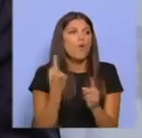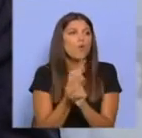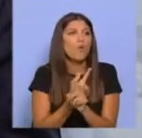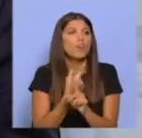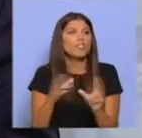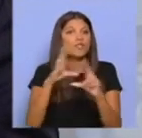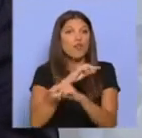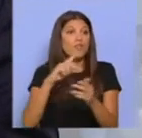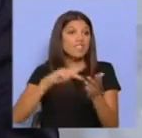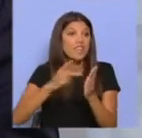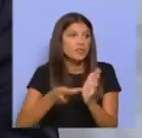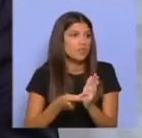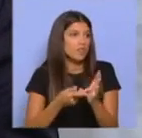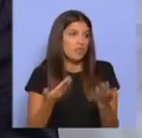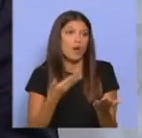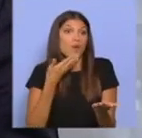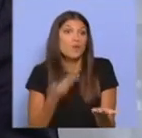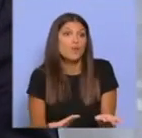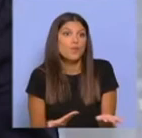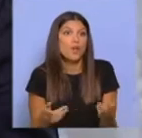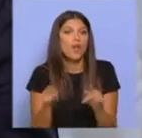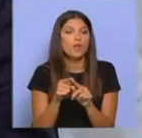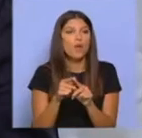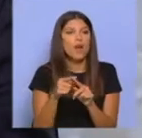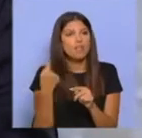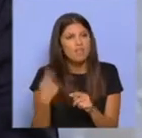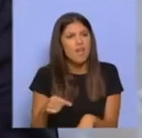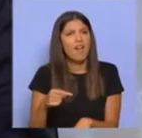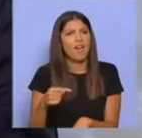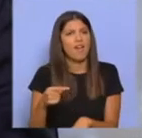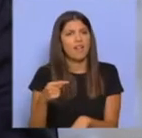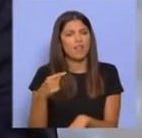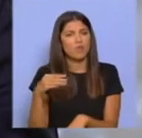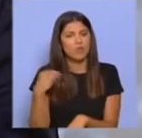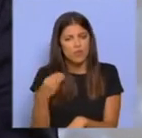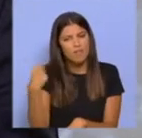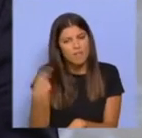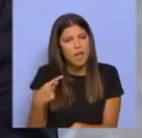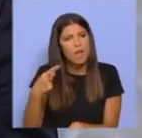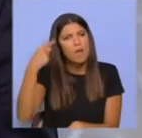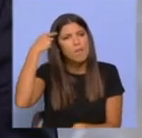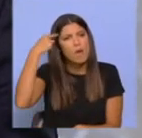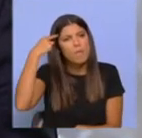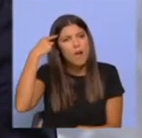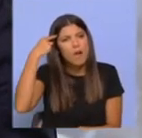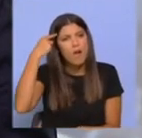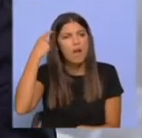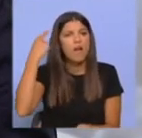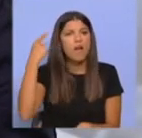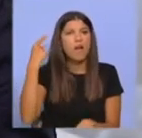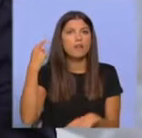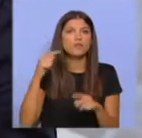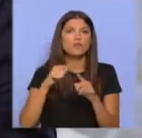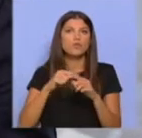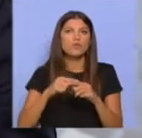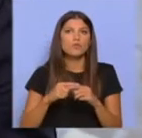tecnologias, mas creio que têm no seu centro, na essência do seu ser, este enorme